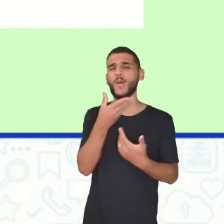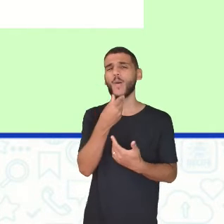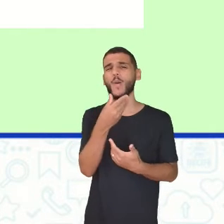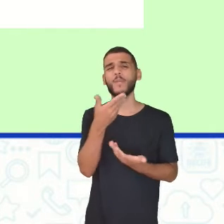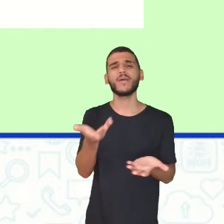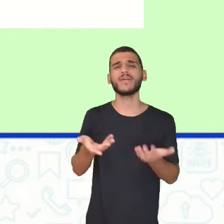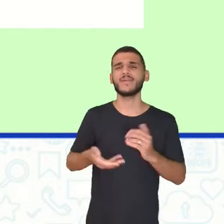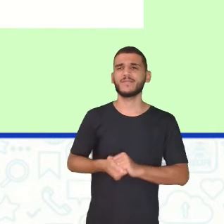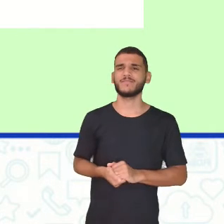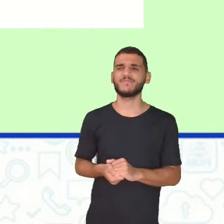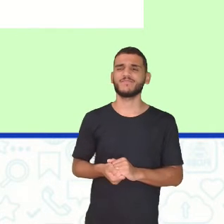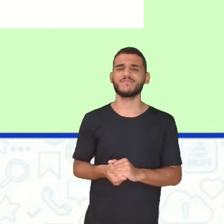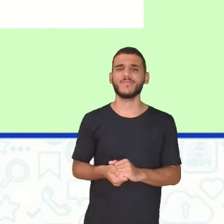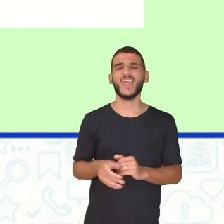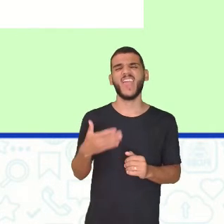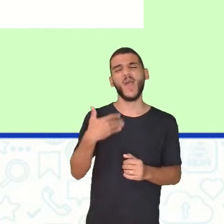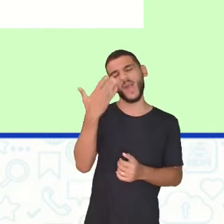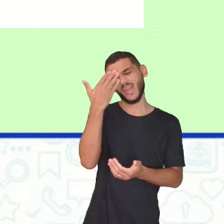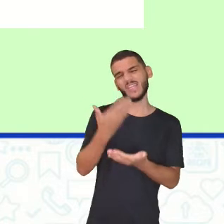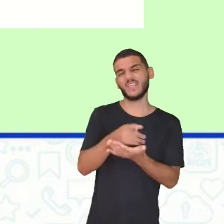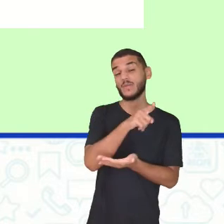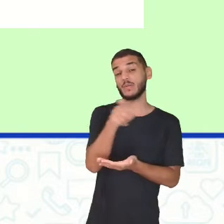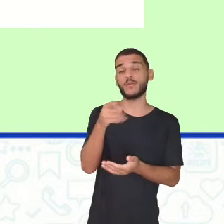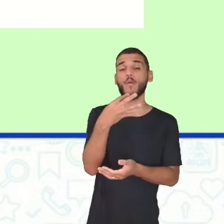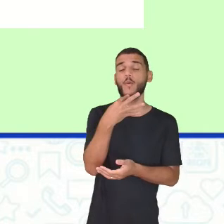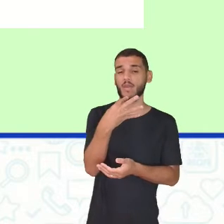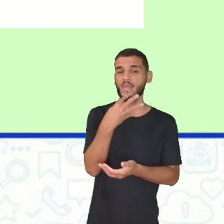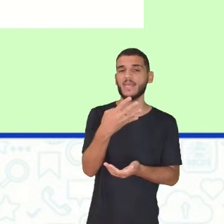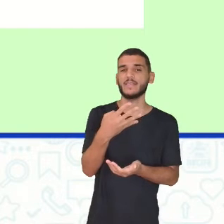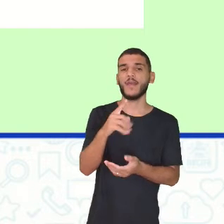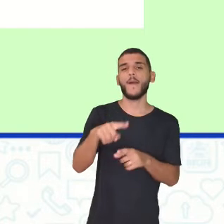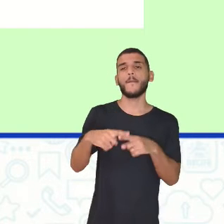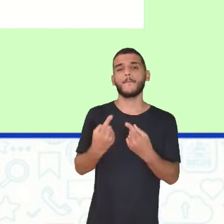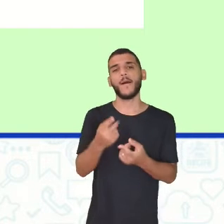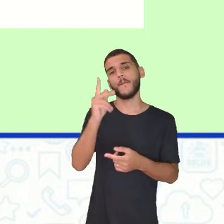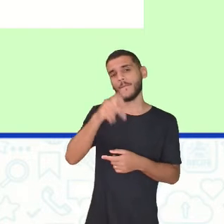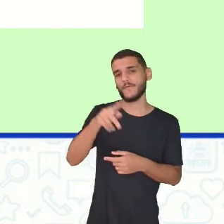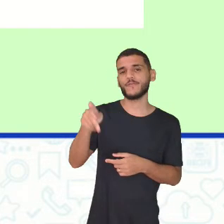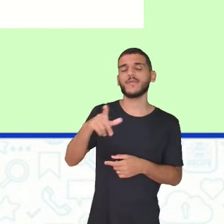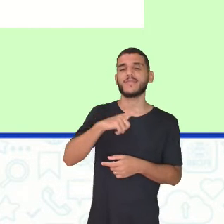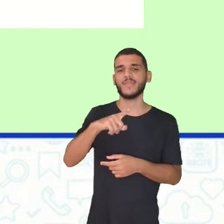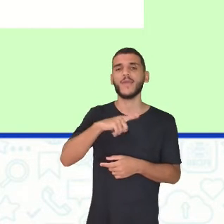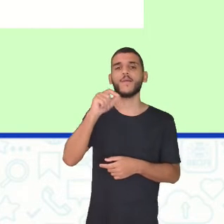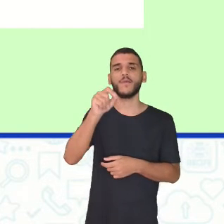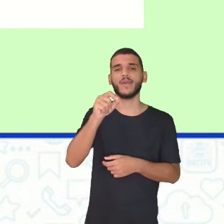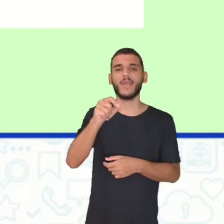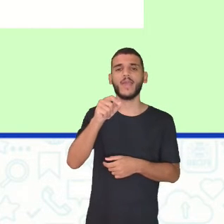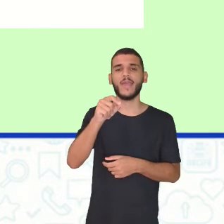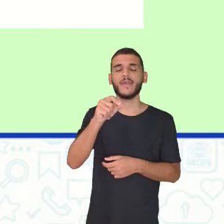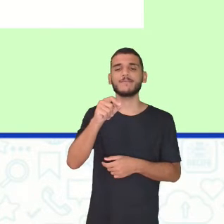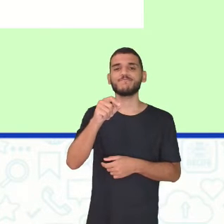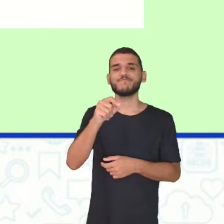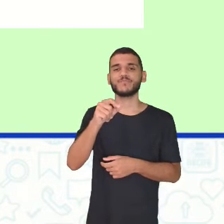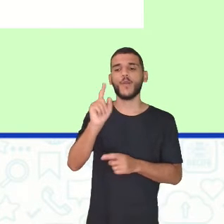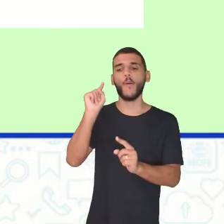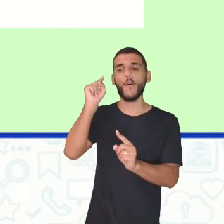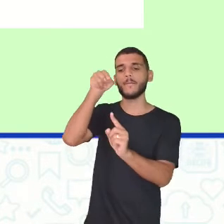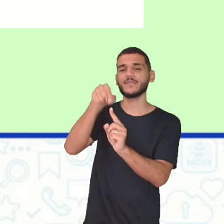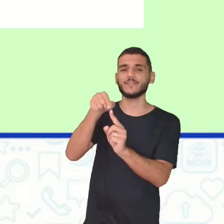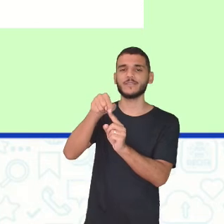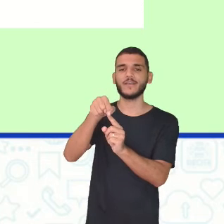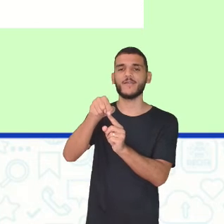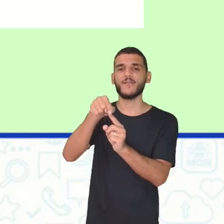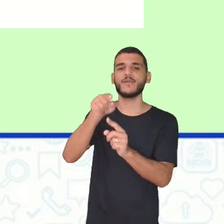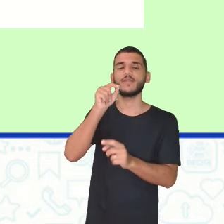essa missão, né? De falar novamente, não é? Conscientizar. Às vezes nos tornamos